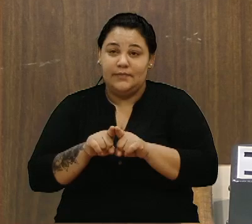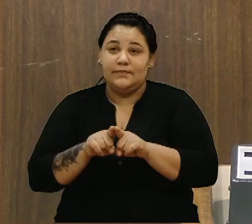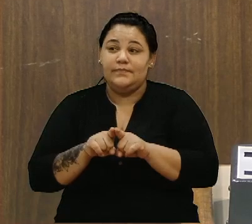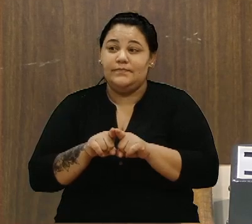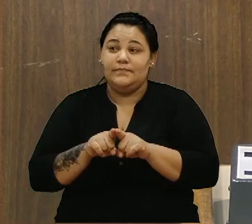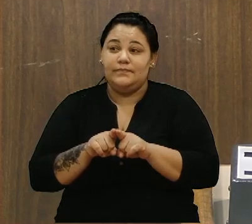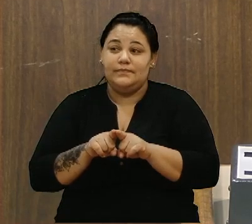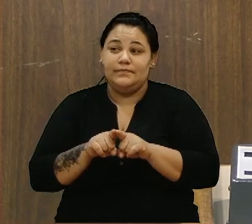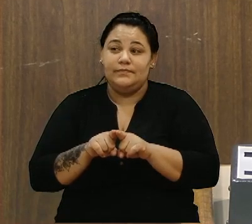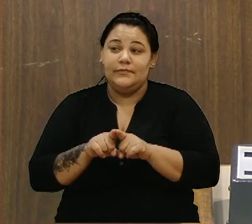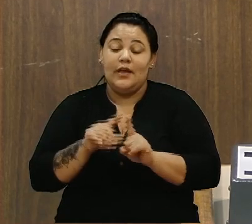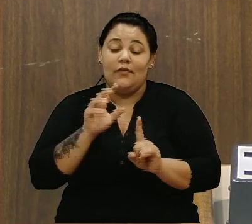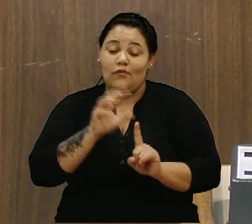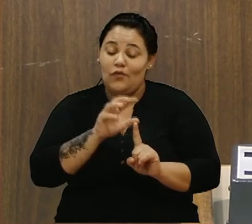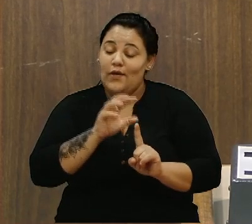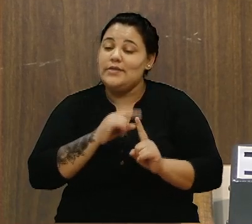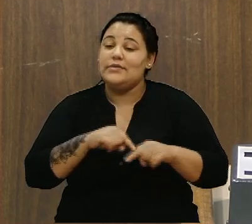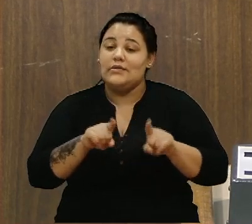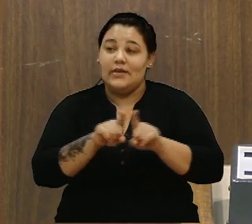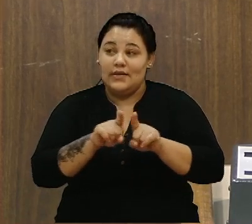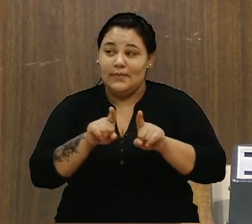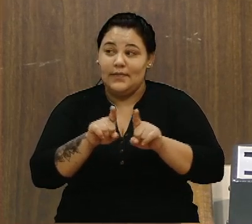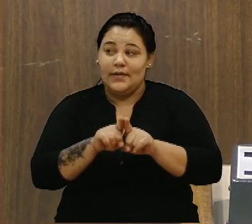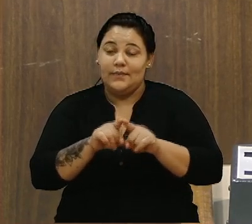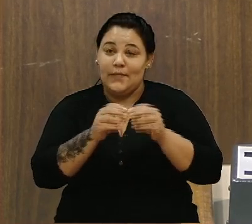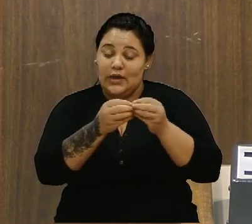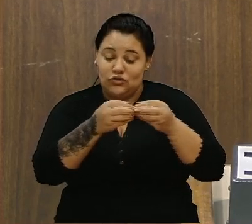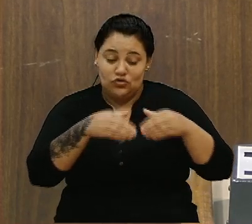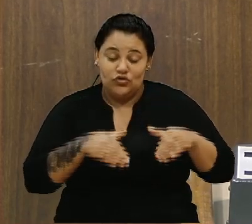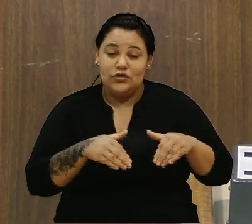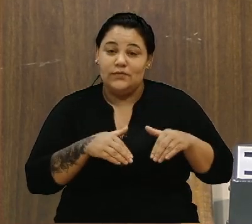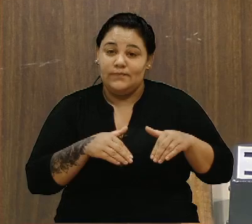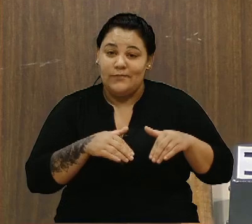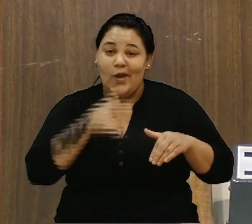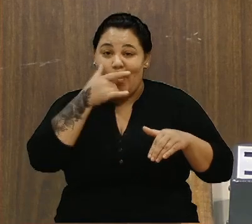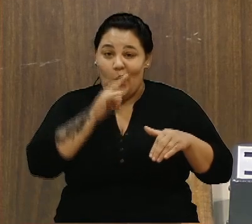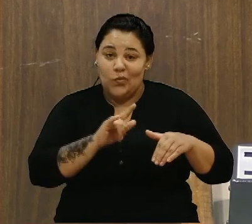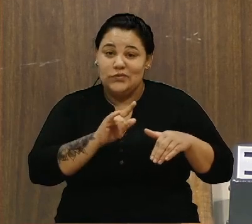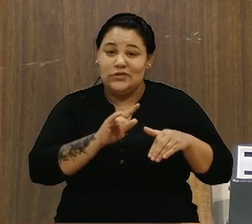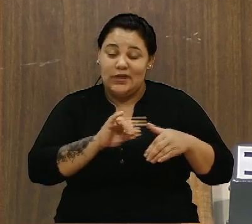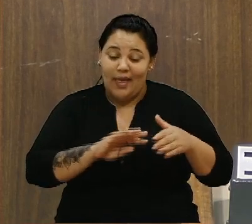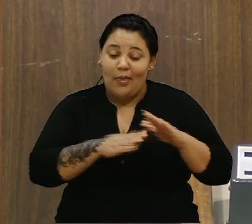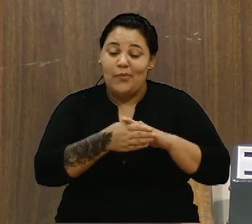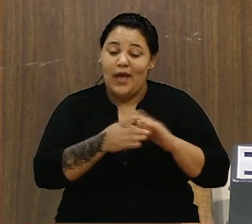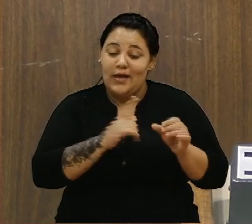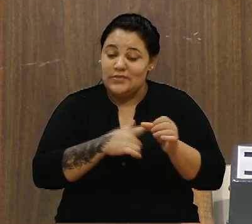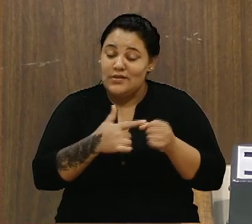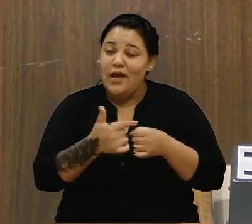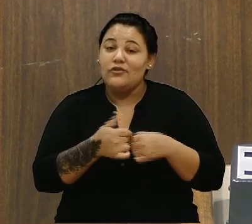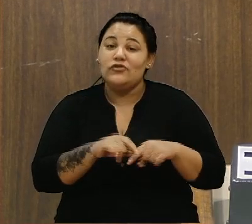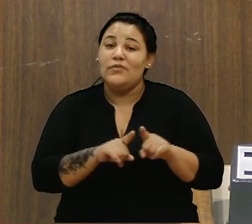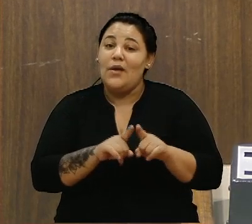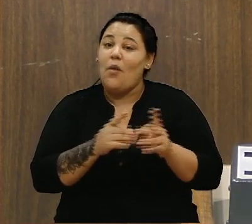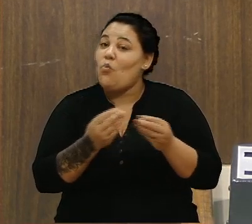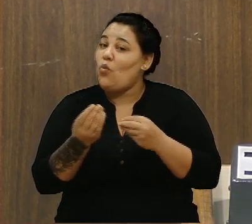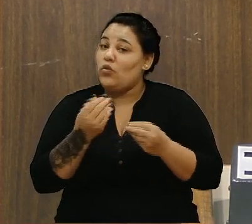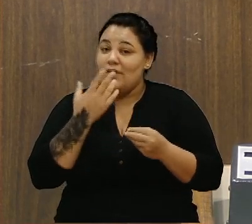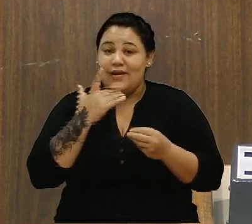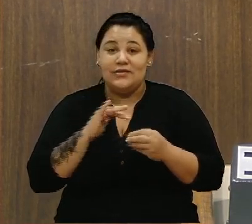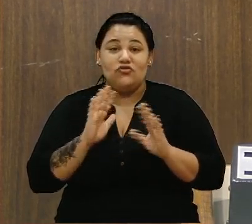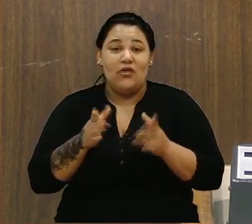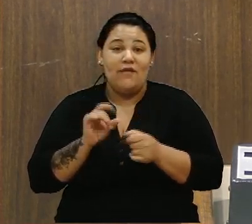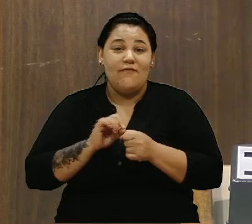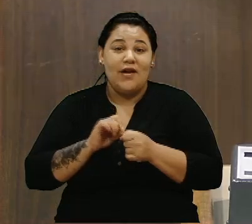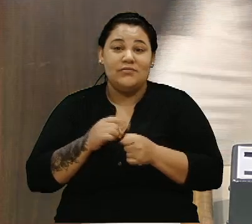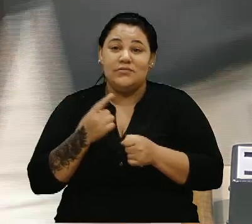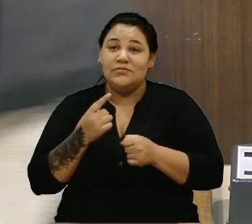isso implica também em adequar a cidade a isso. E, olha, faz algum tempo, não faz